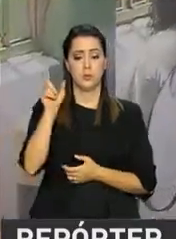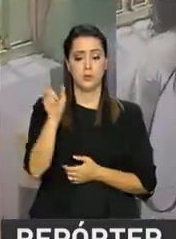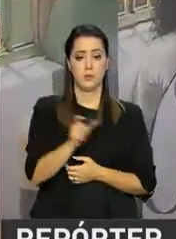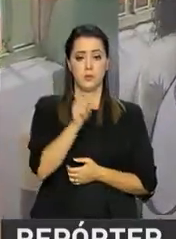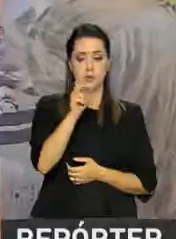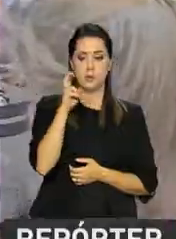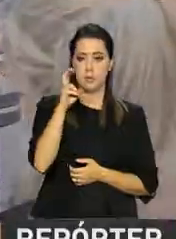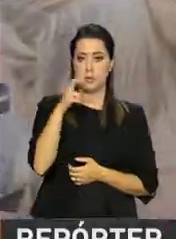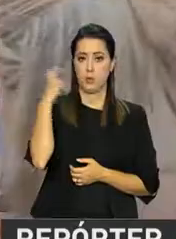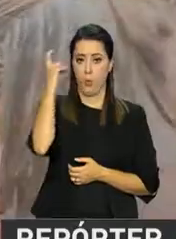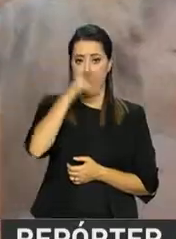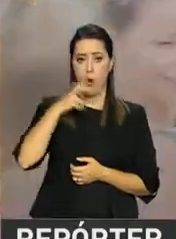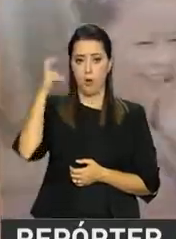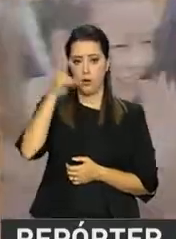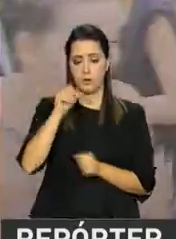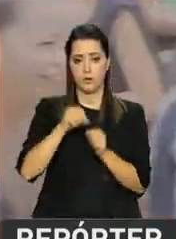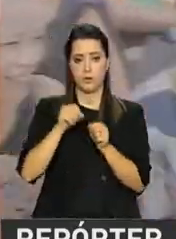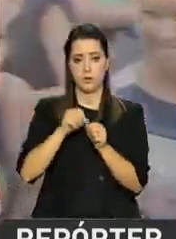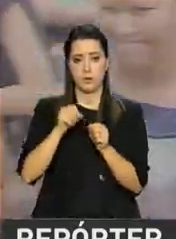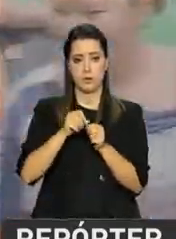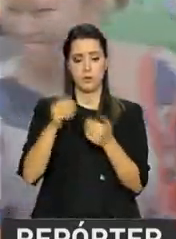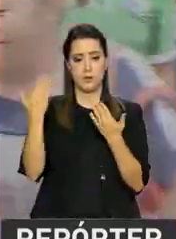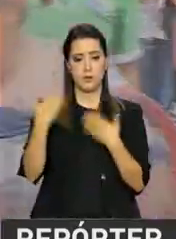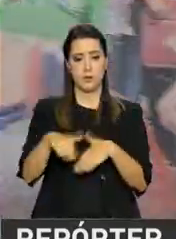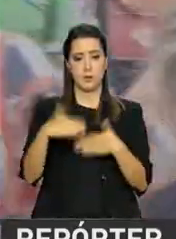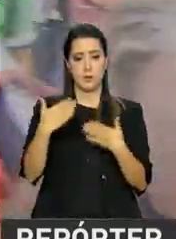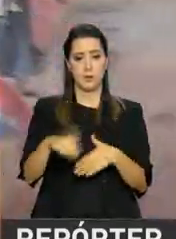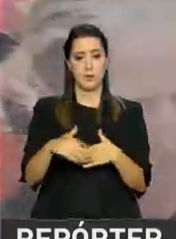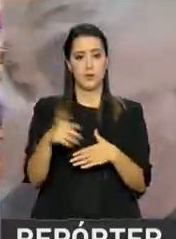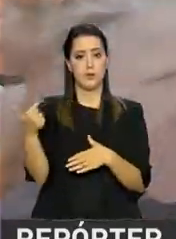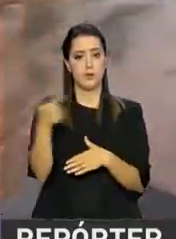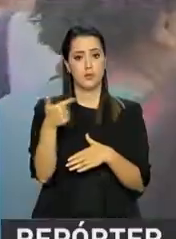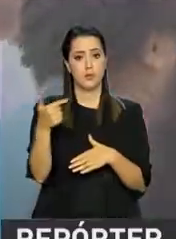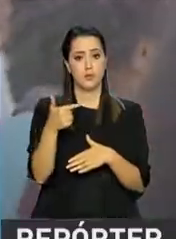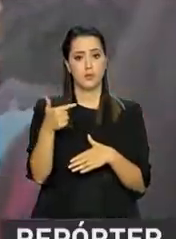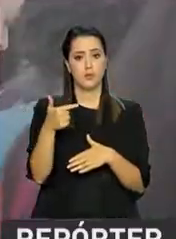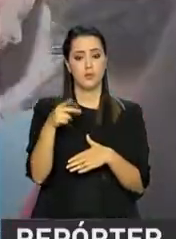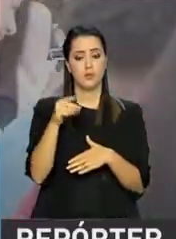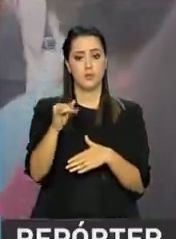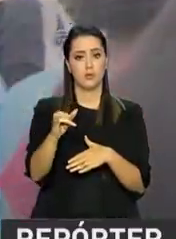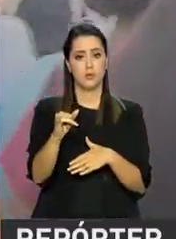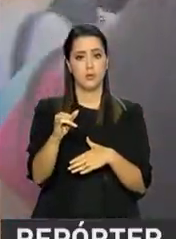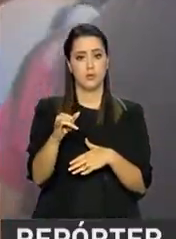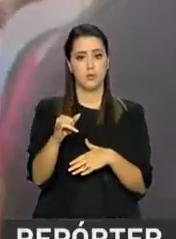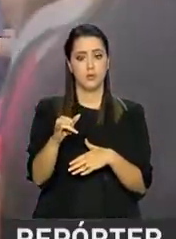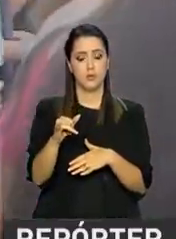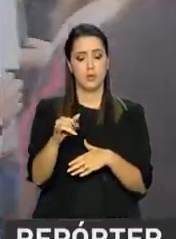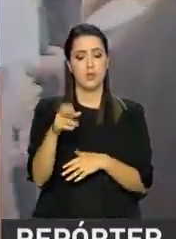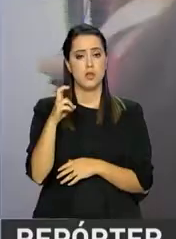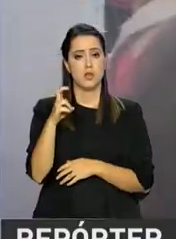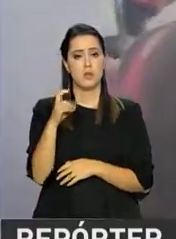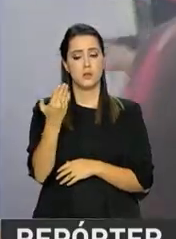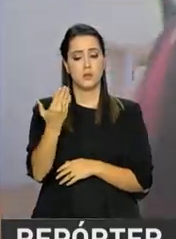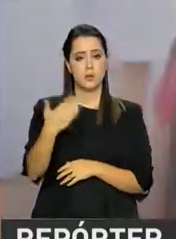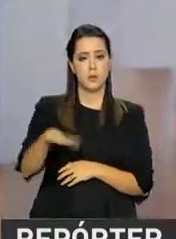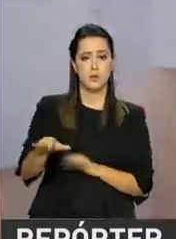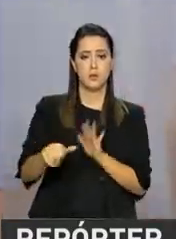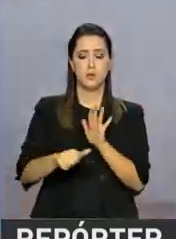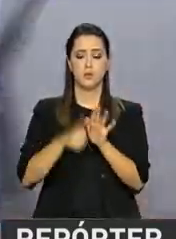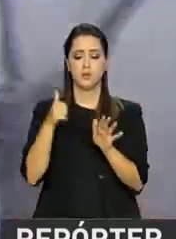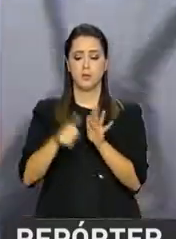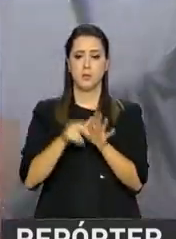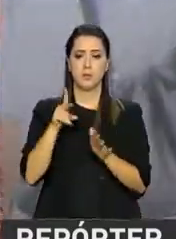horas para fazer a prova no segundo dia e cinco horas e meia no primeiro dia assim como em 2017